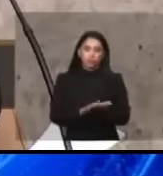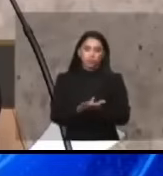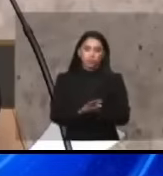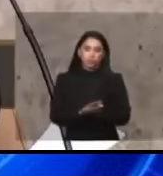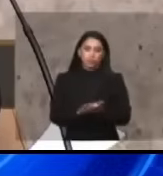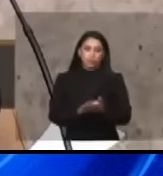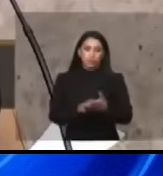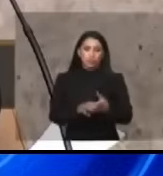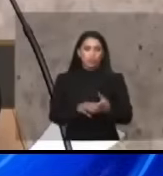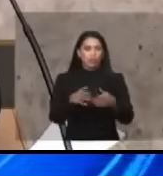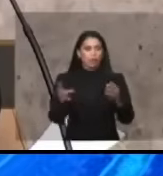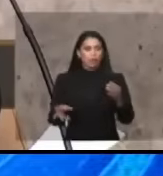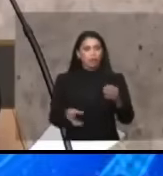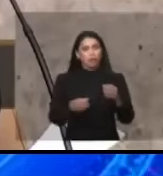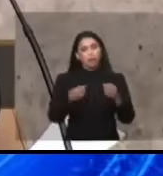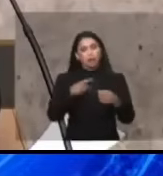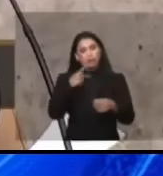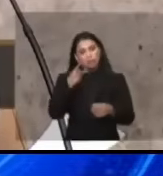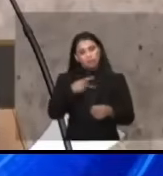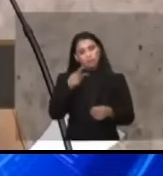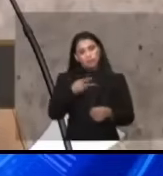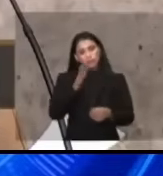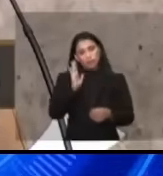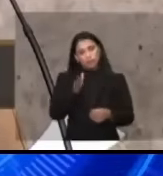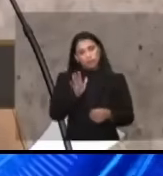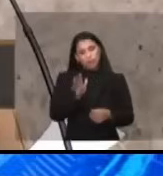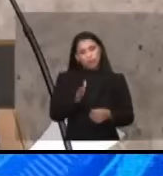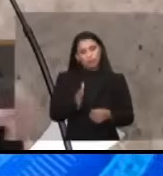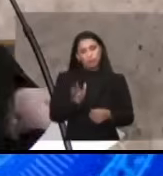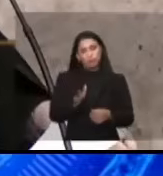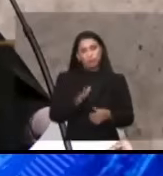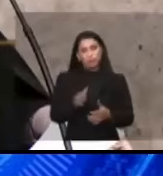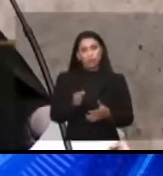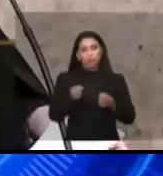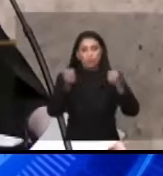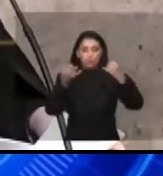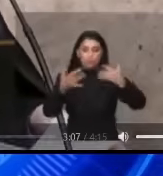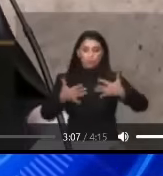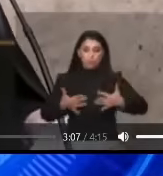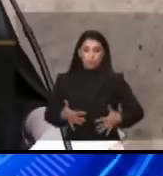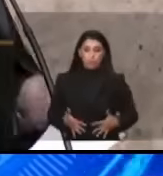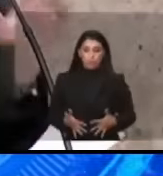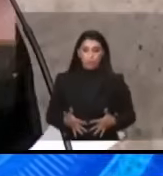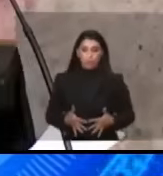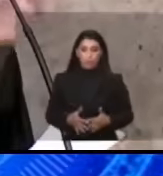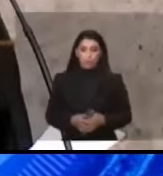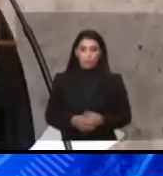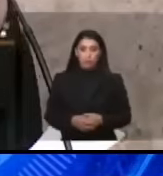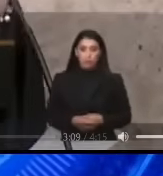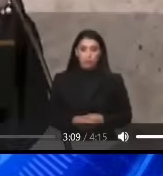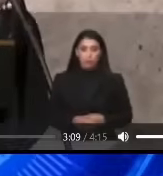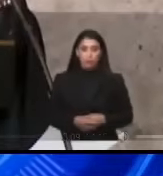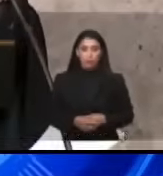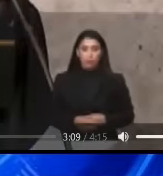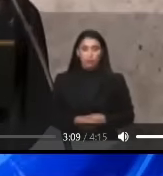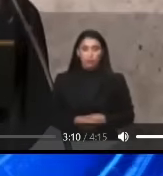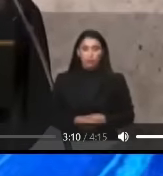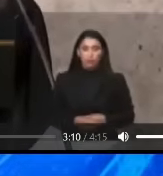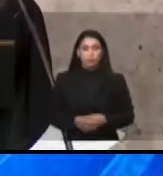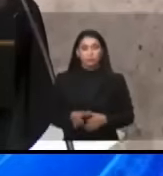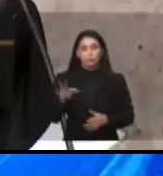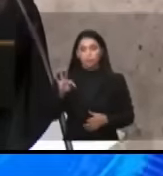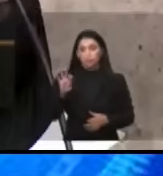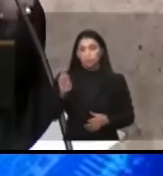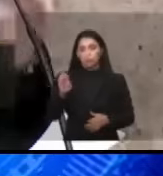cansar todos. Depois de todos os fundamentos aqui externados no sentido das duas